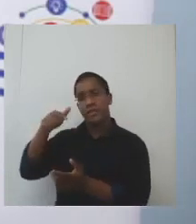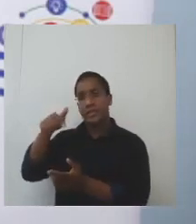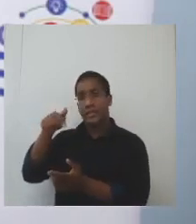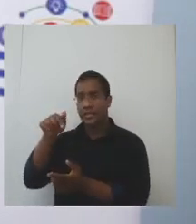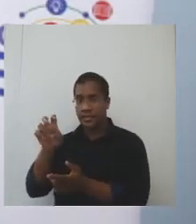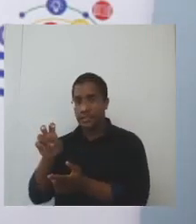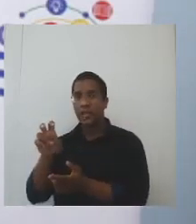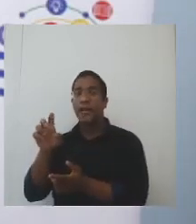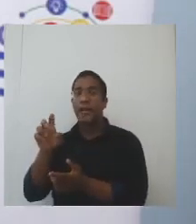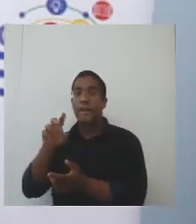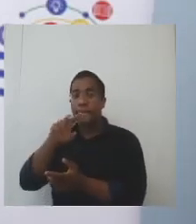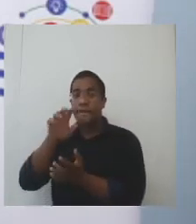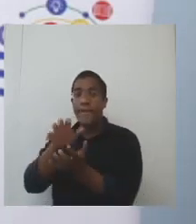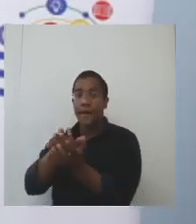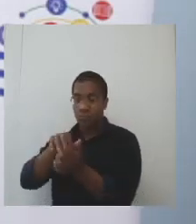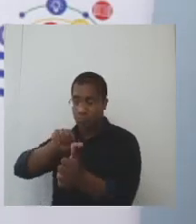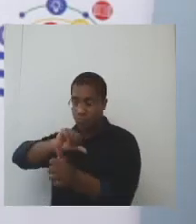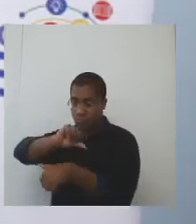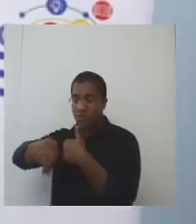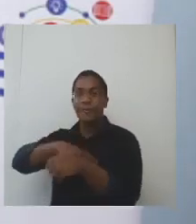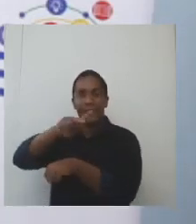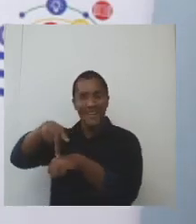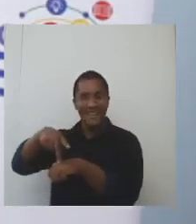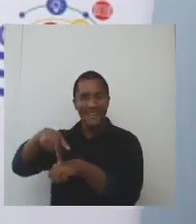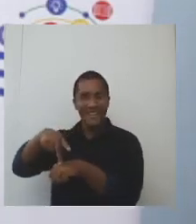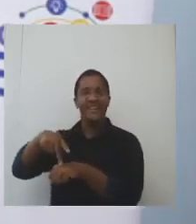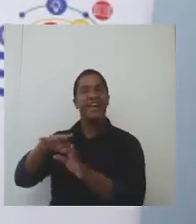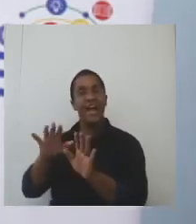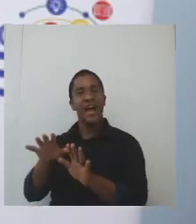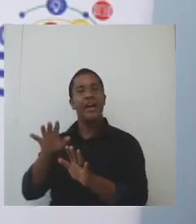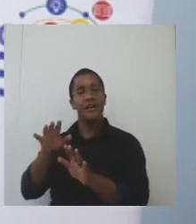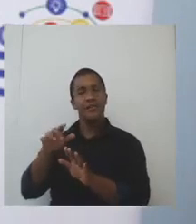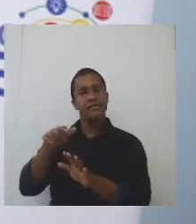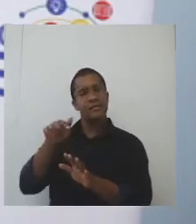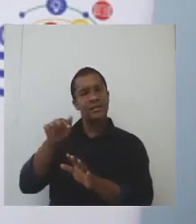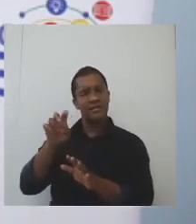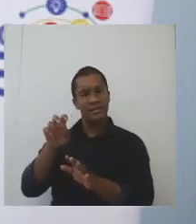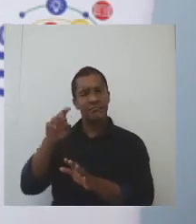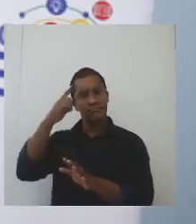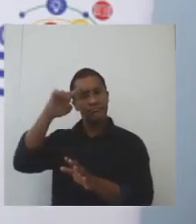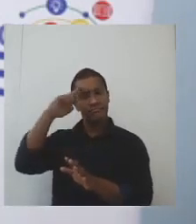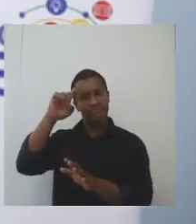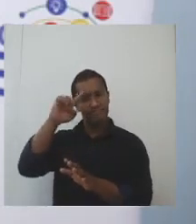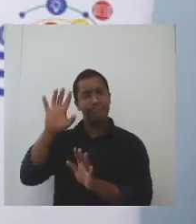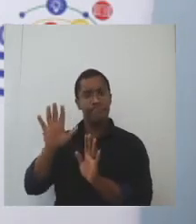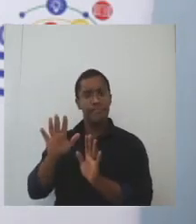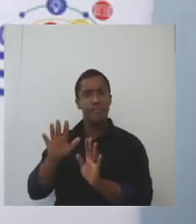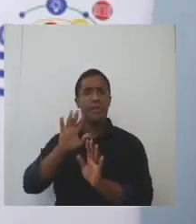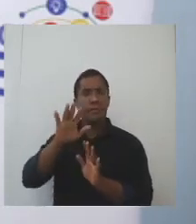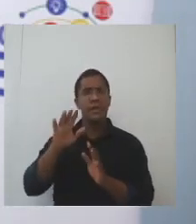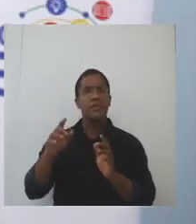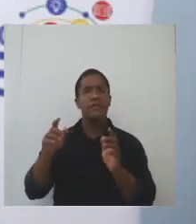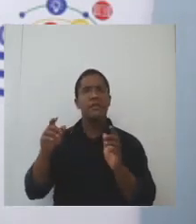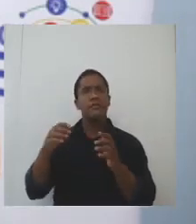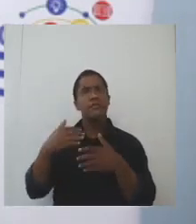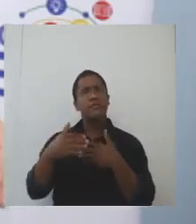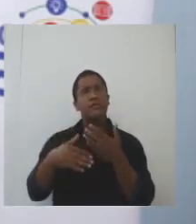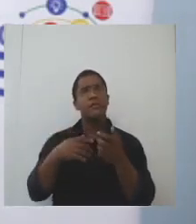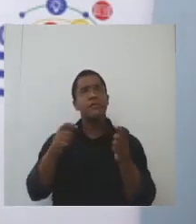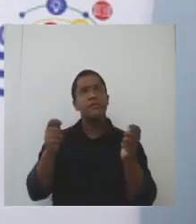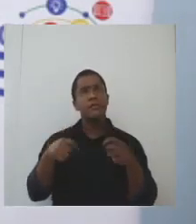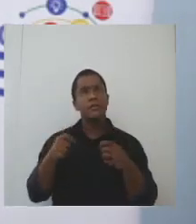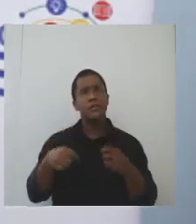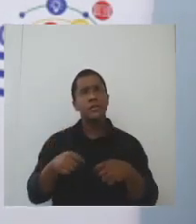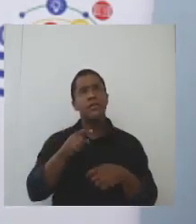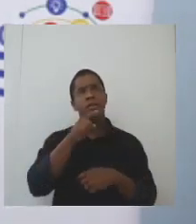virou um país durante 75 dias, certo? Que, na verdade, isso poderia sim acontecer, né,